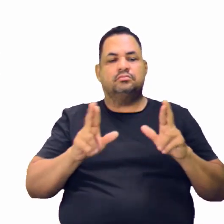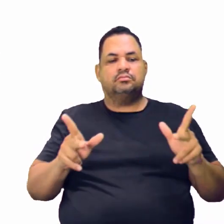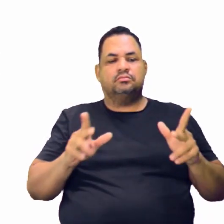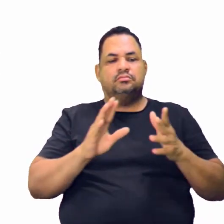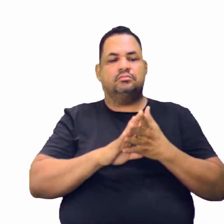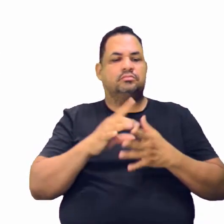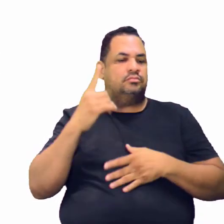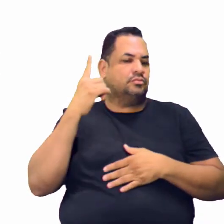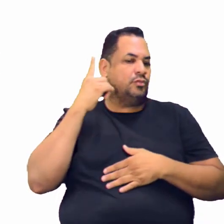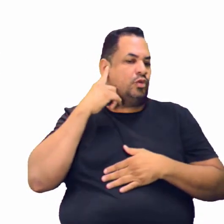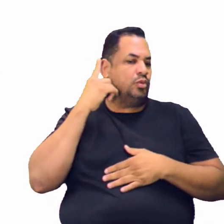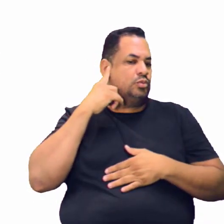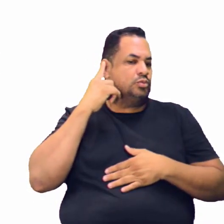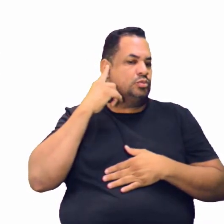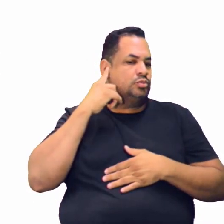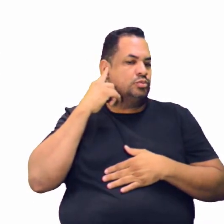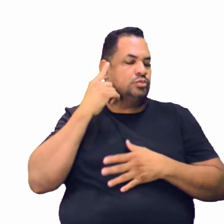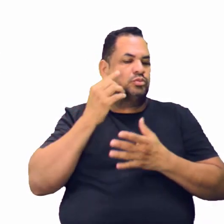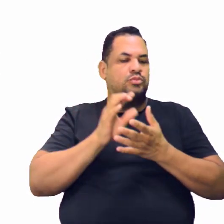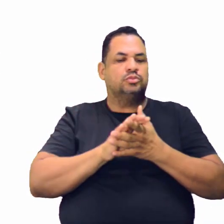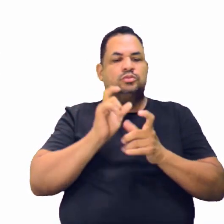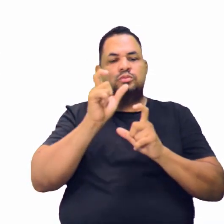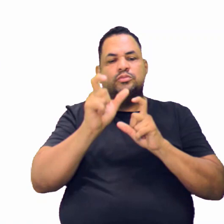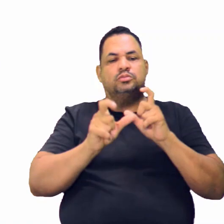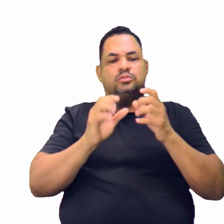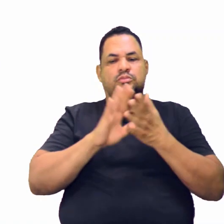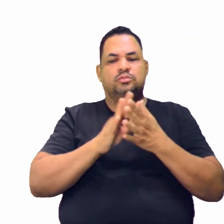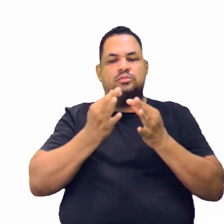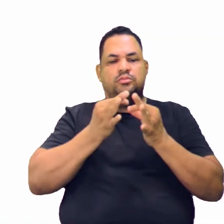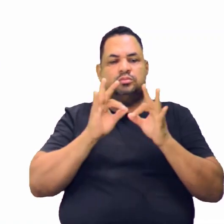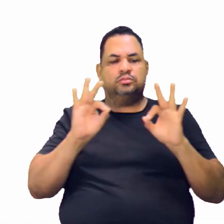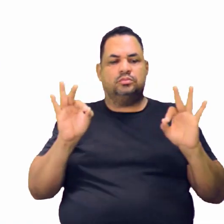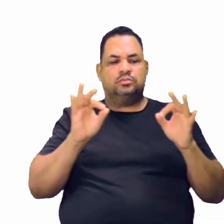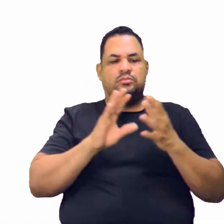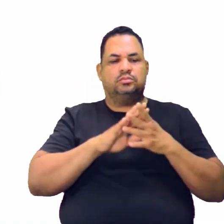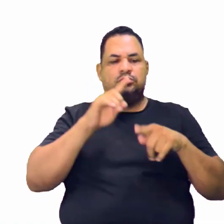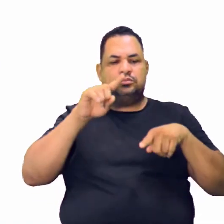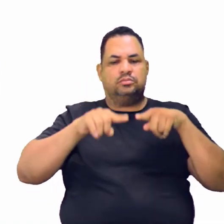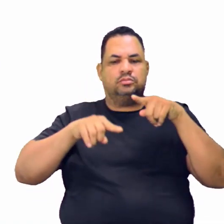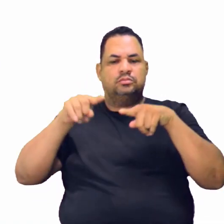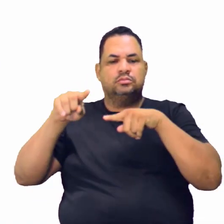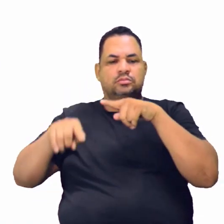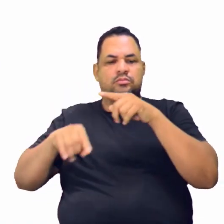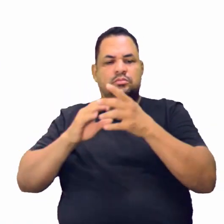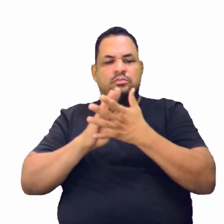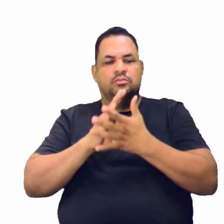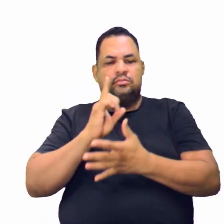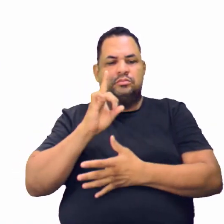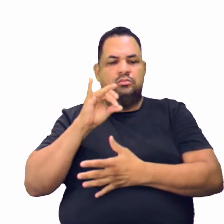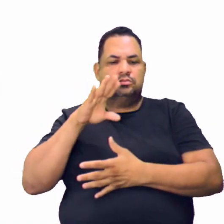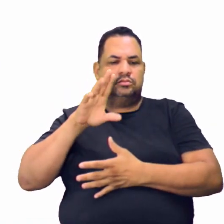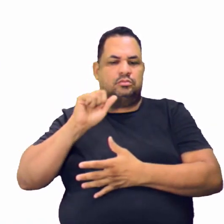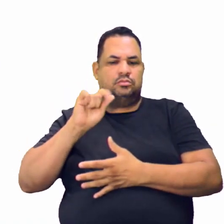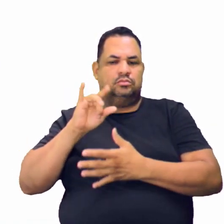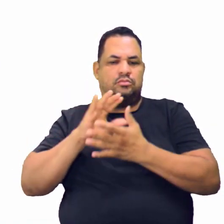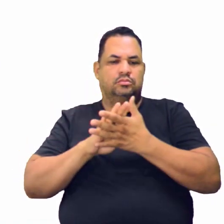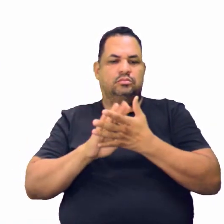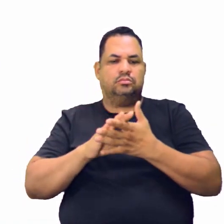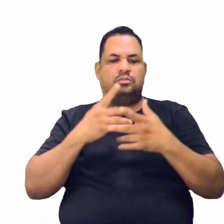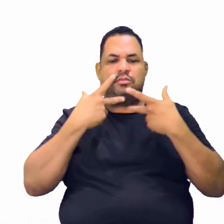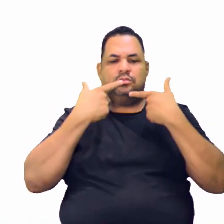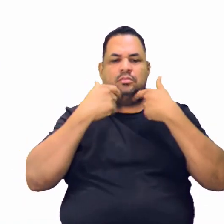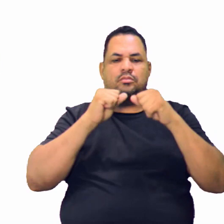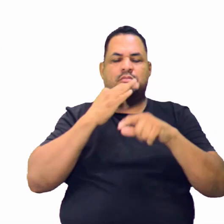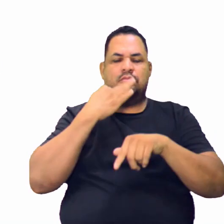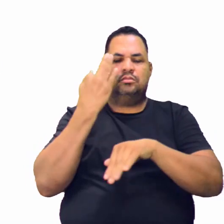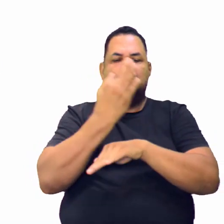nível fonológico e também morfossintático. E variação diafásica, né? Temos aqui linguagem formal e a